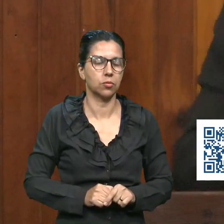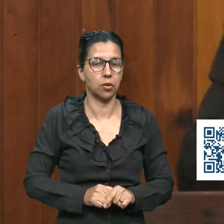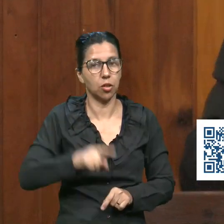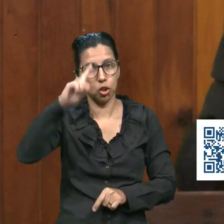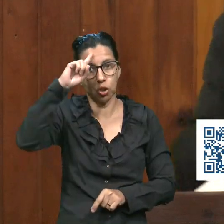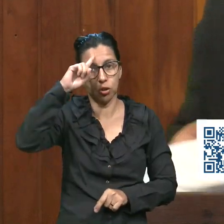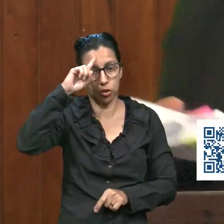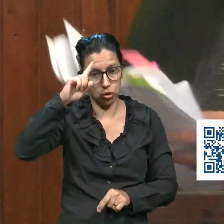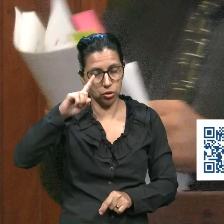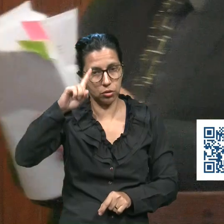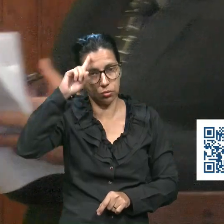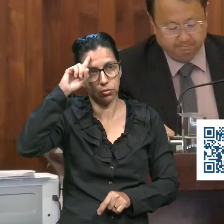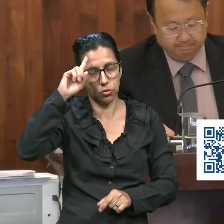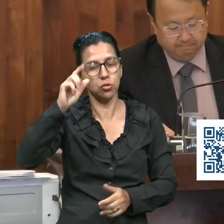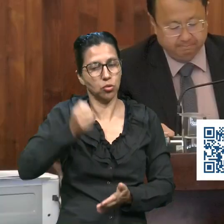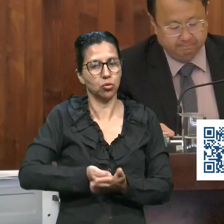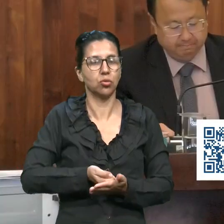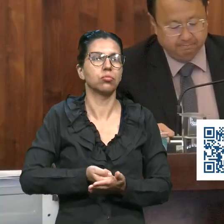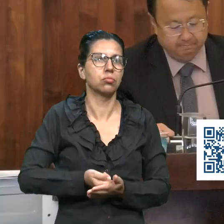desistir, não.